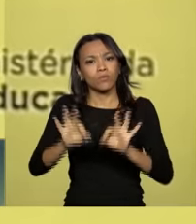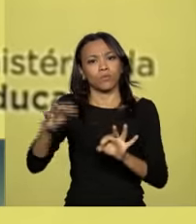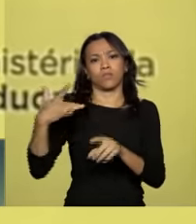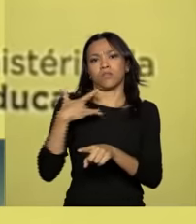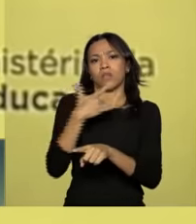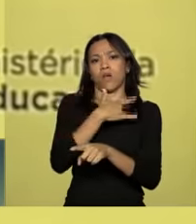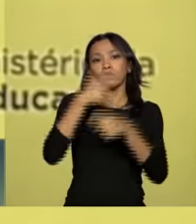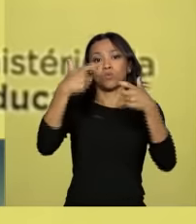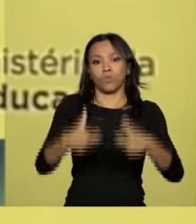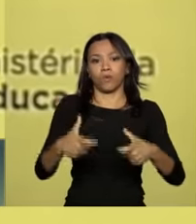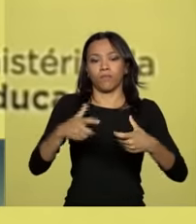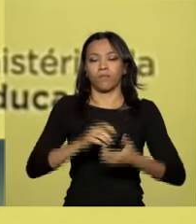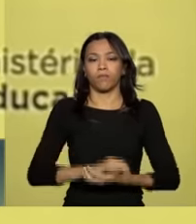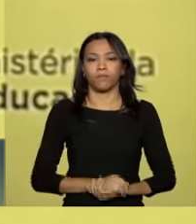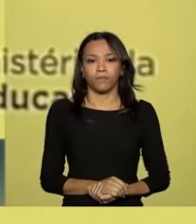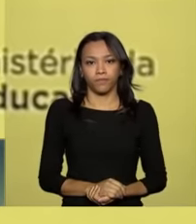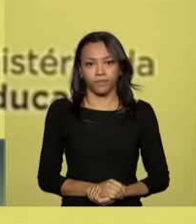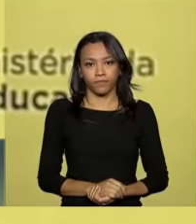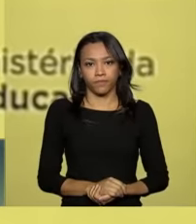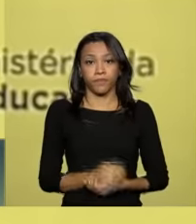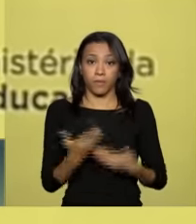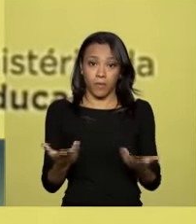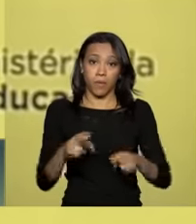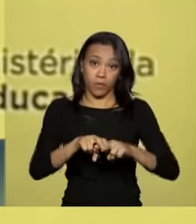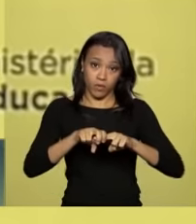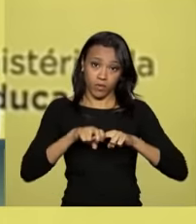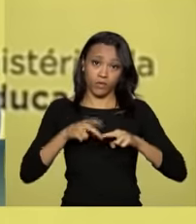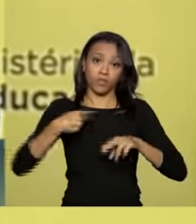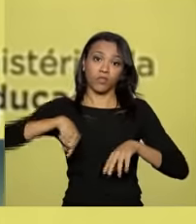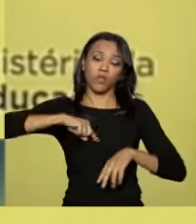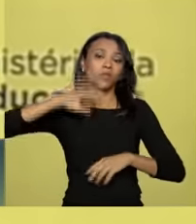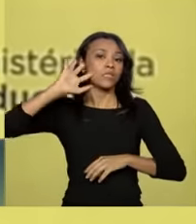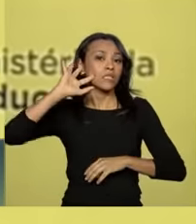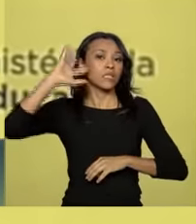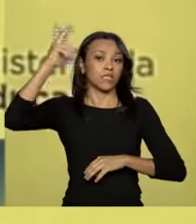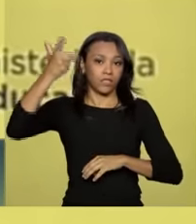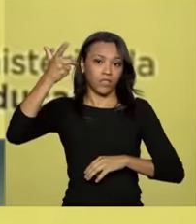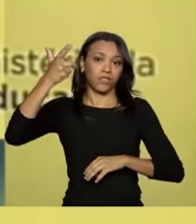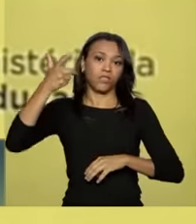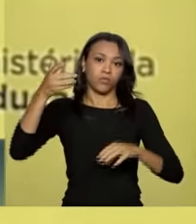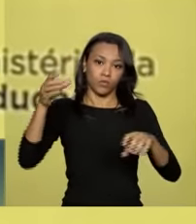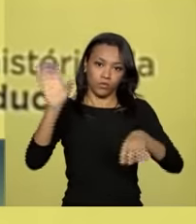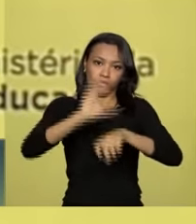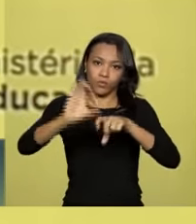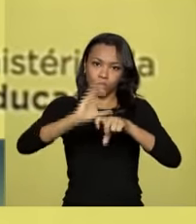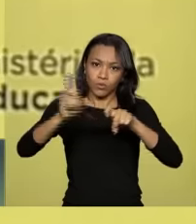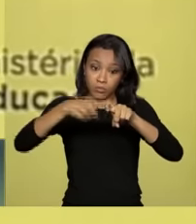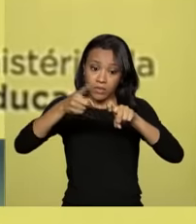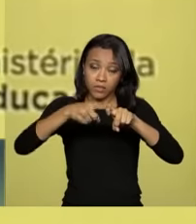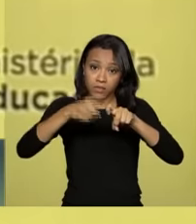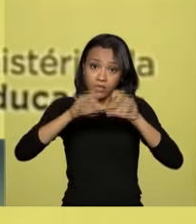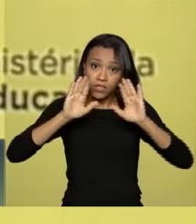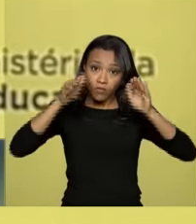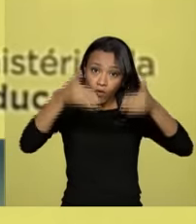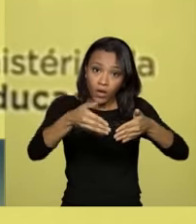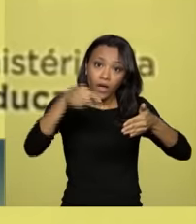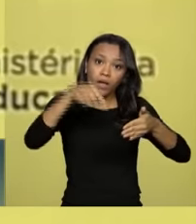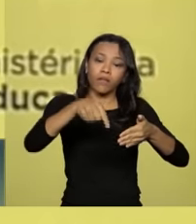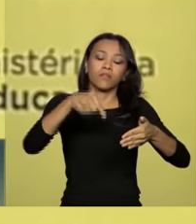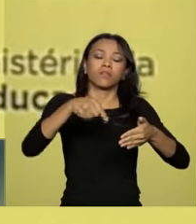saúde do local. Então, é por isso que nós decidimos, no caso de medicina especificamente, não